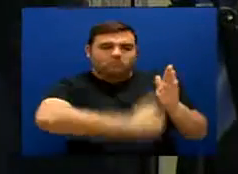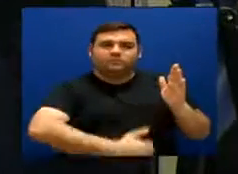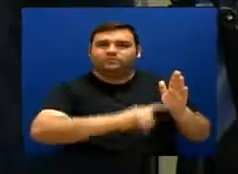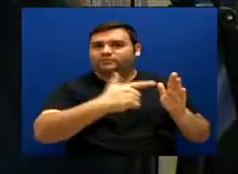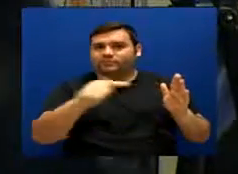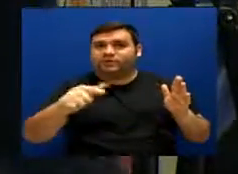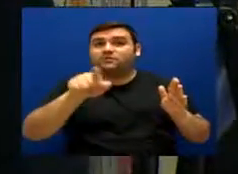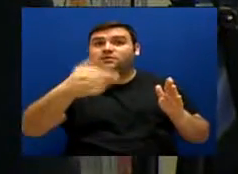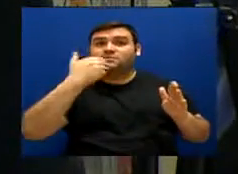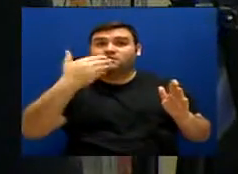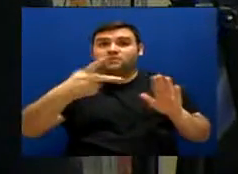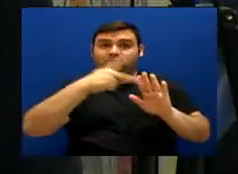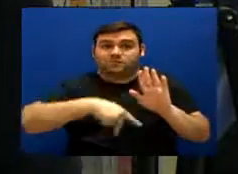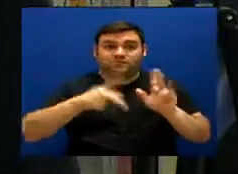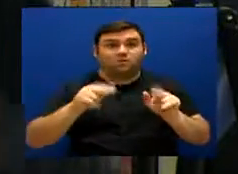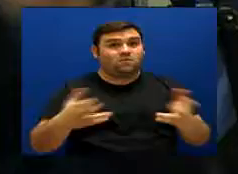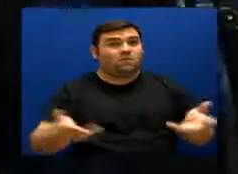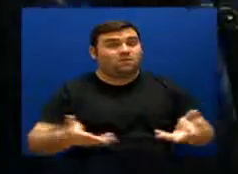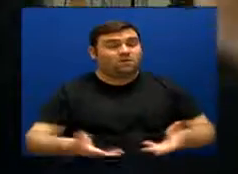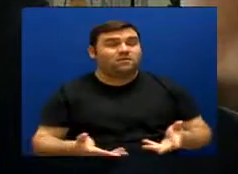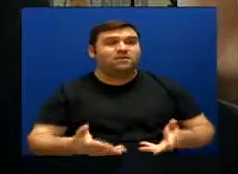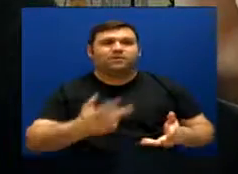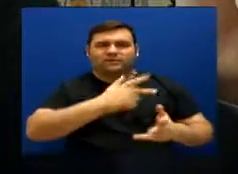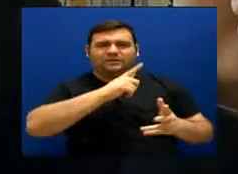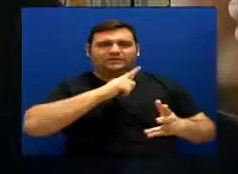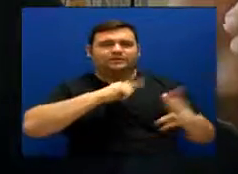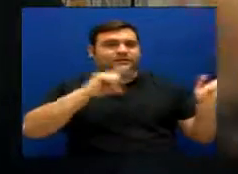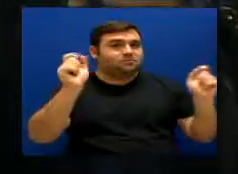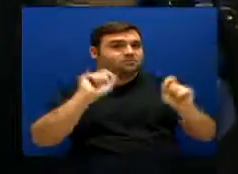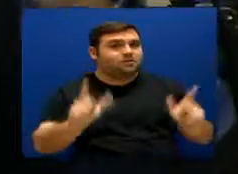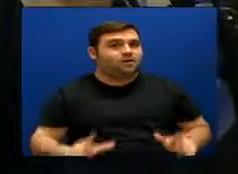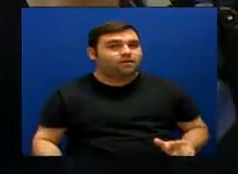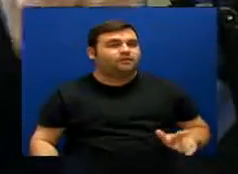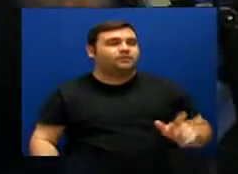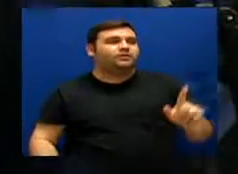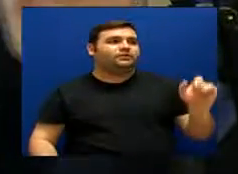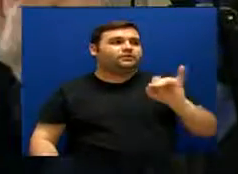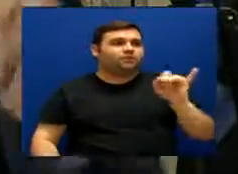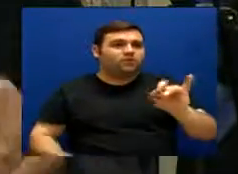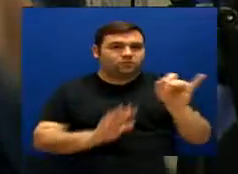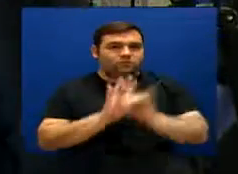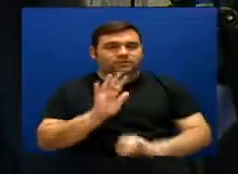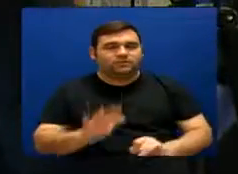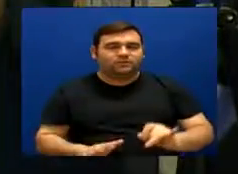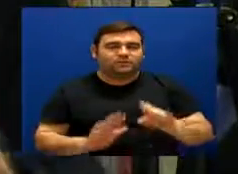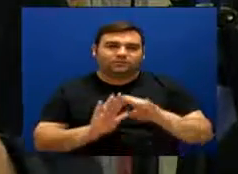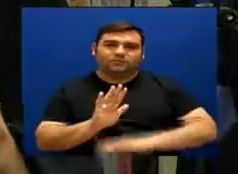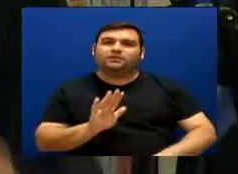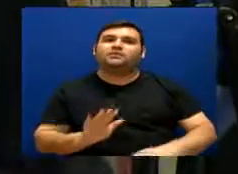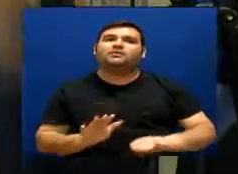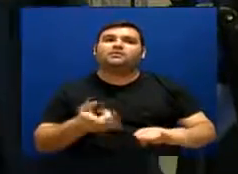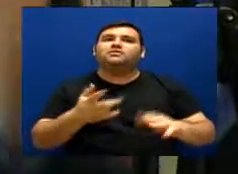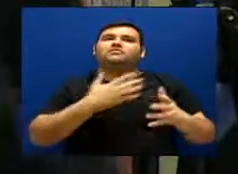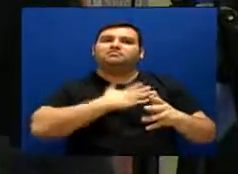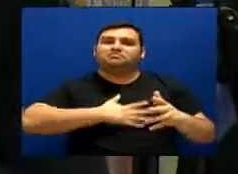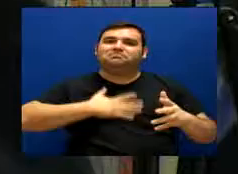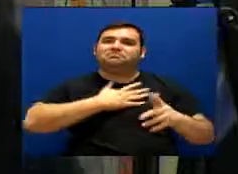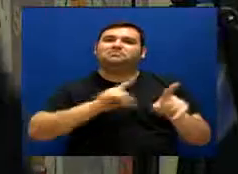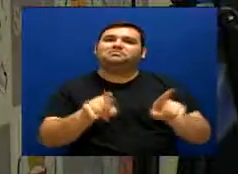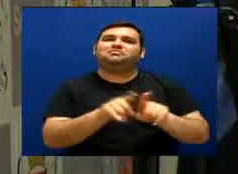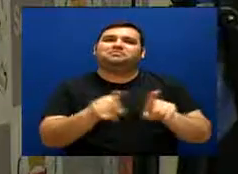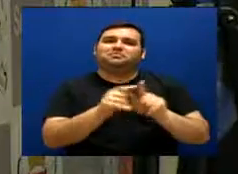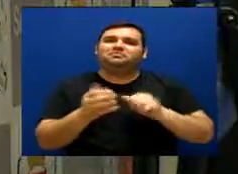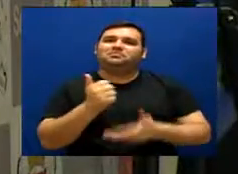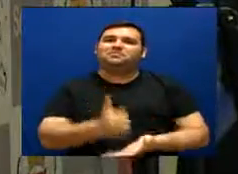Quando Vossa Excelência apresenta um projeto como esse, que chama a atenção para a isenção fiscal, tem minha alegria e tem meu